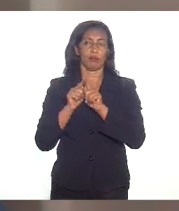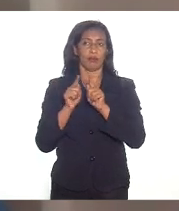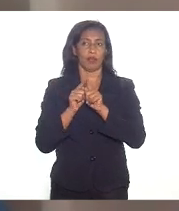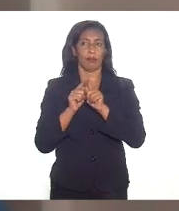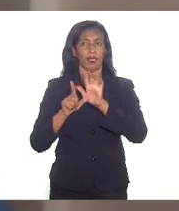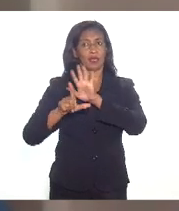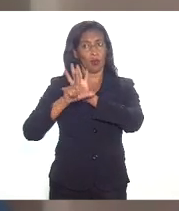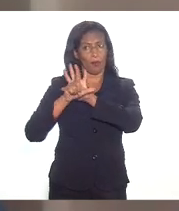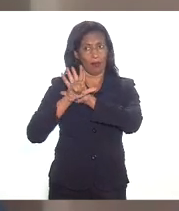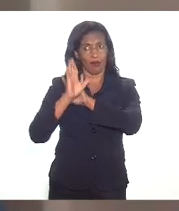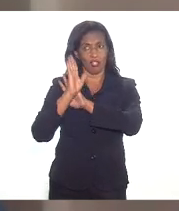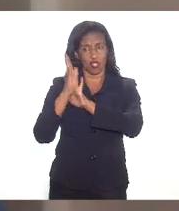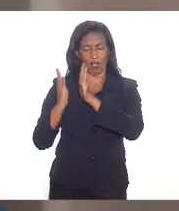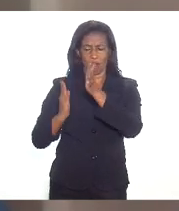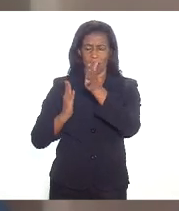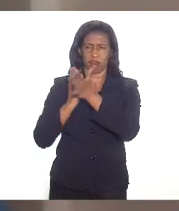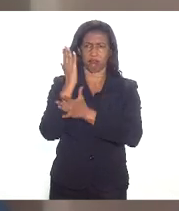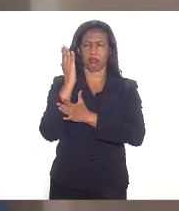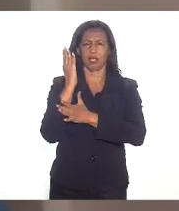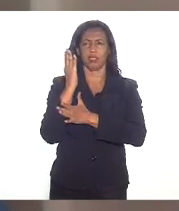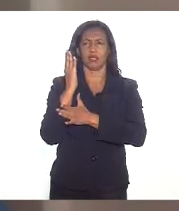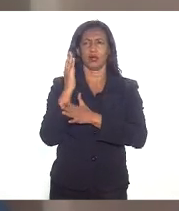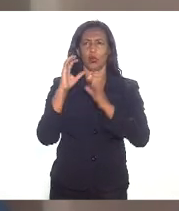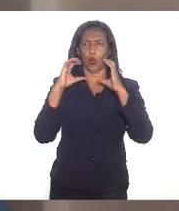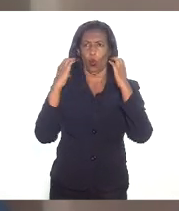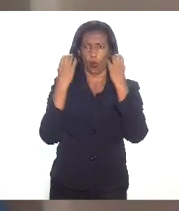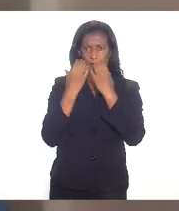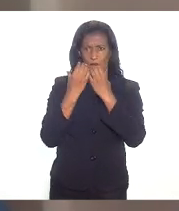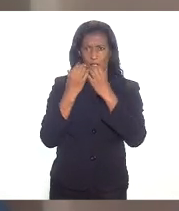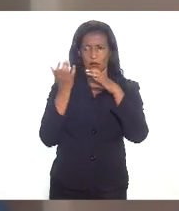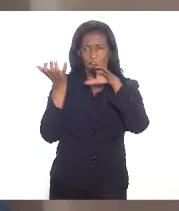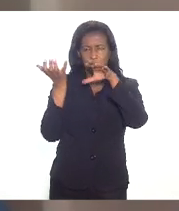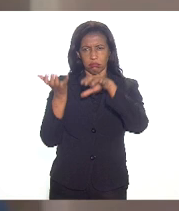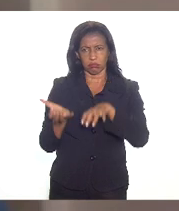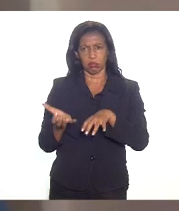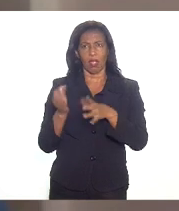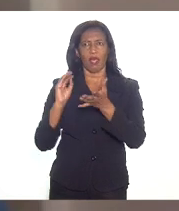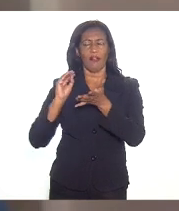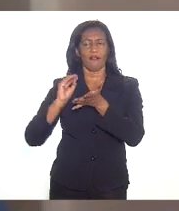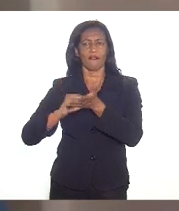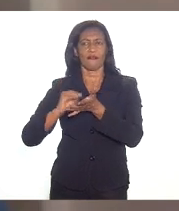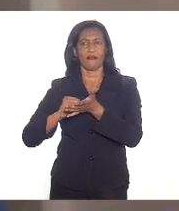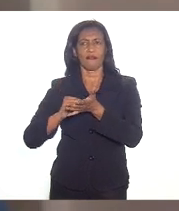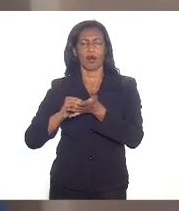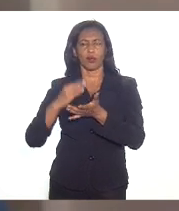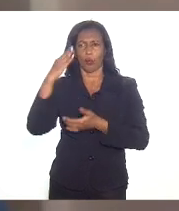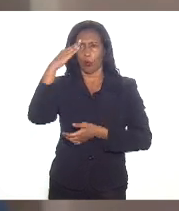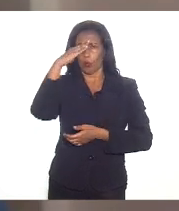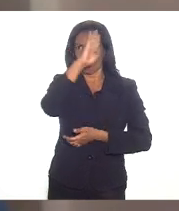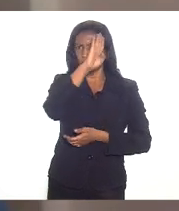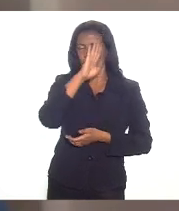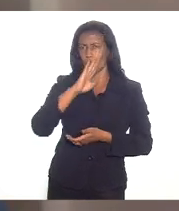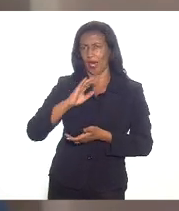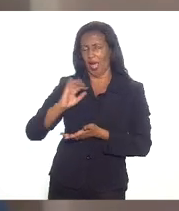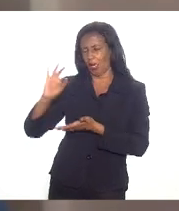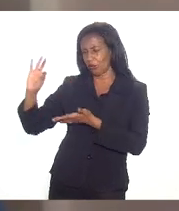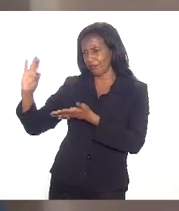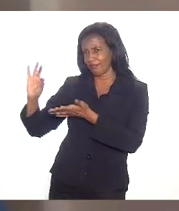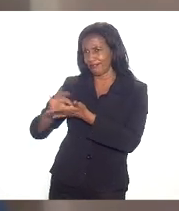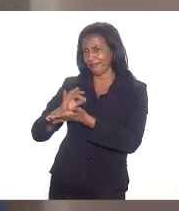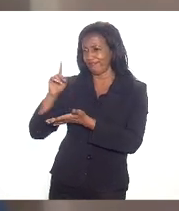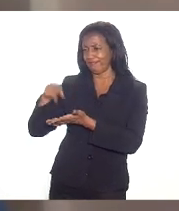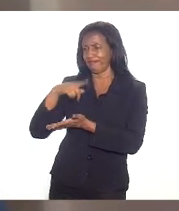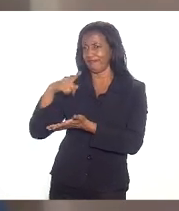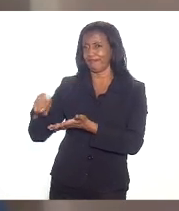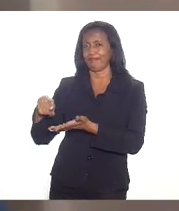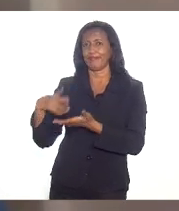lei que já foi aprovada no Congresso e o Bolsonaro ainda não sancionou, vetou, que permite concurso, permite plano de